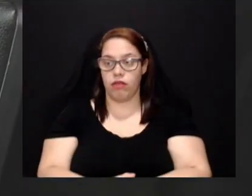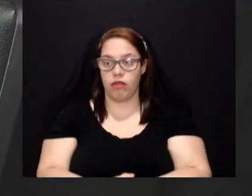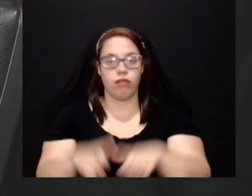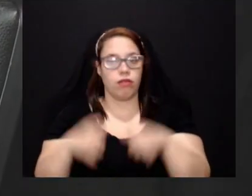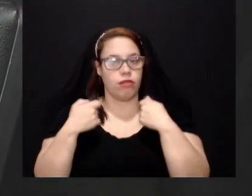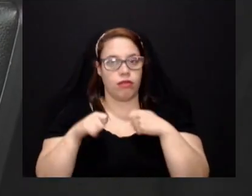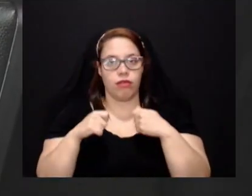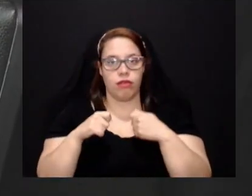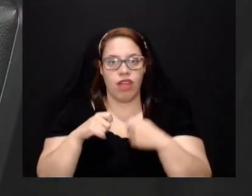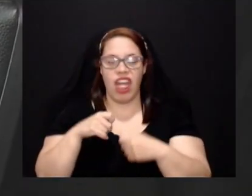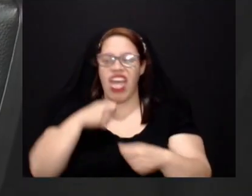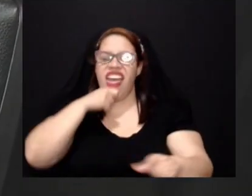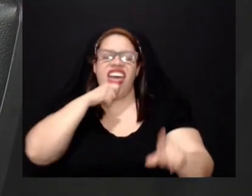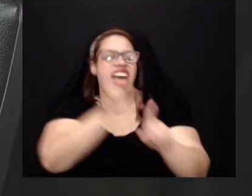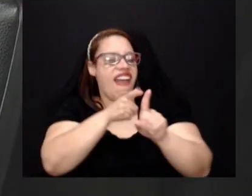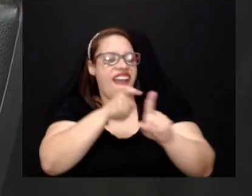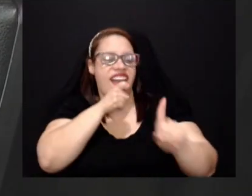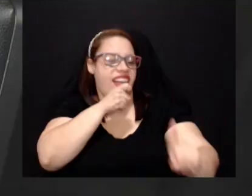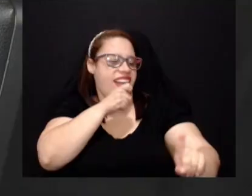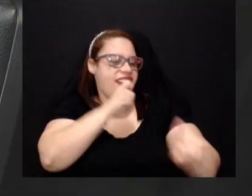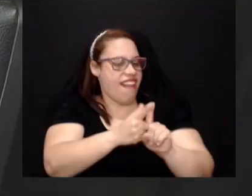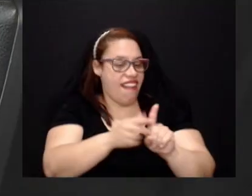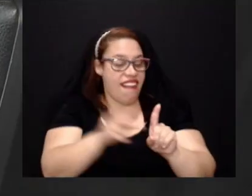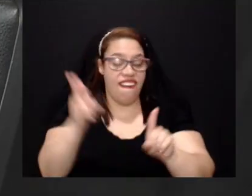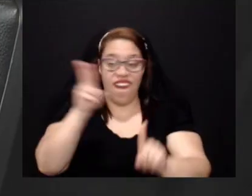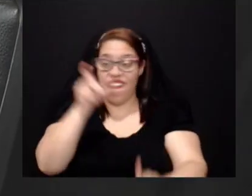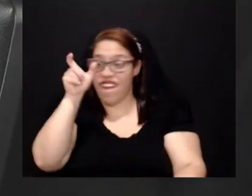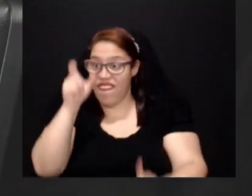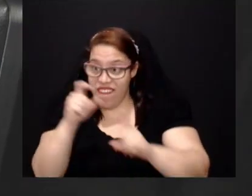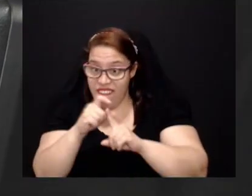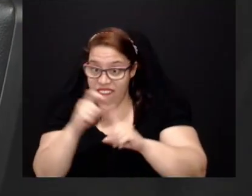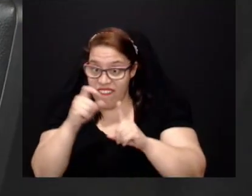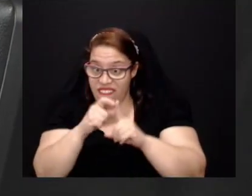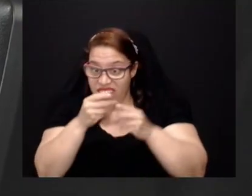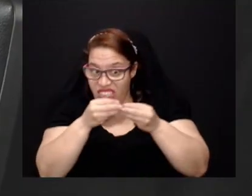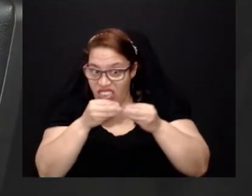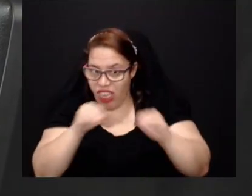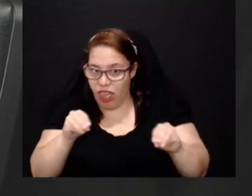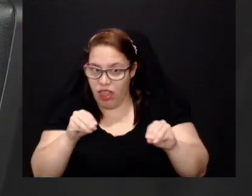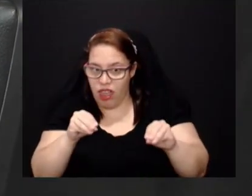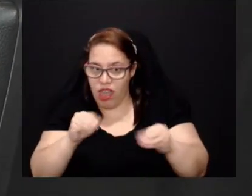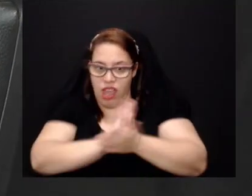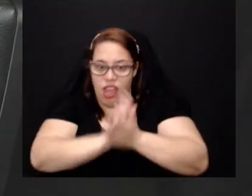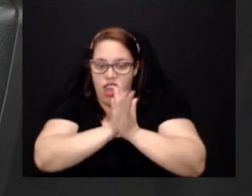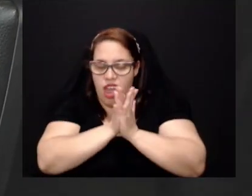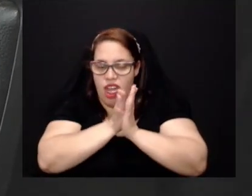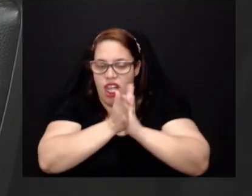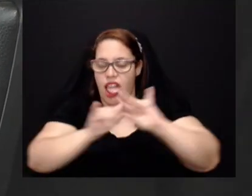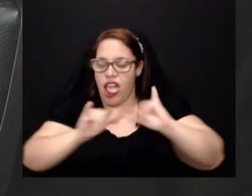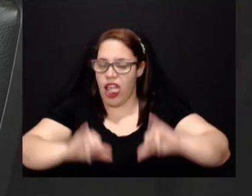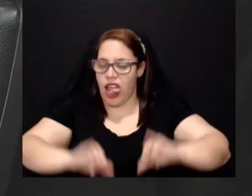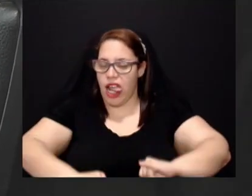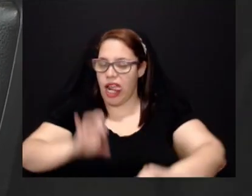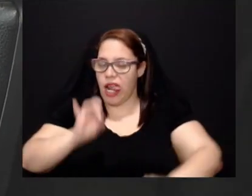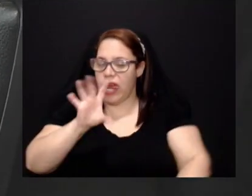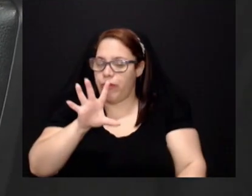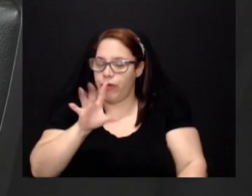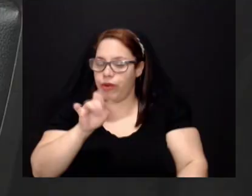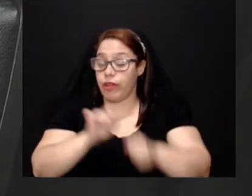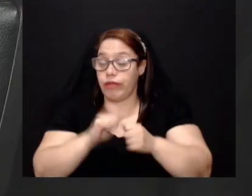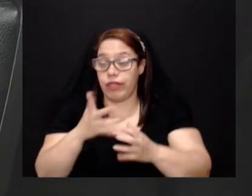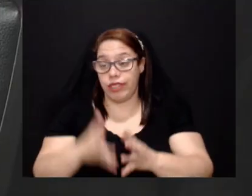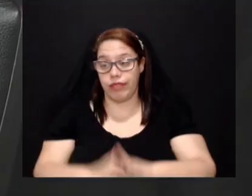xingar, não precisa usar uma palavra pejorativa, depreciativa. É só você agir,